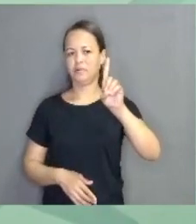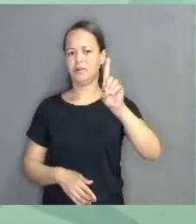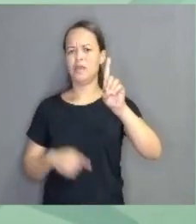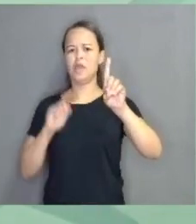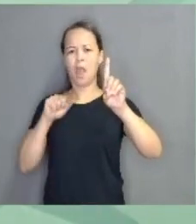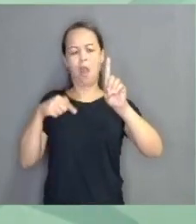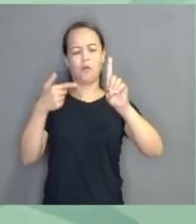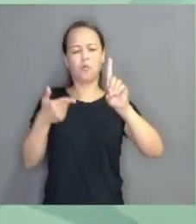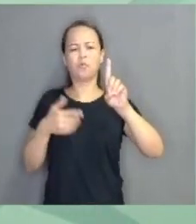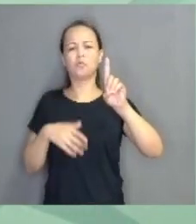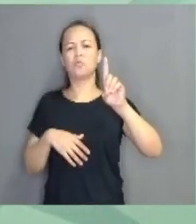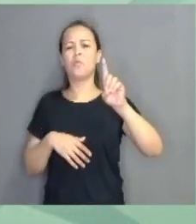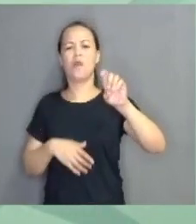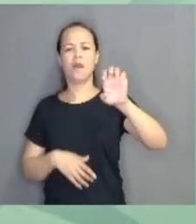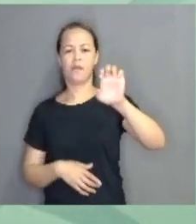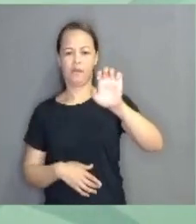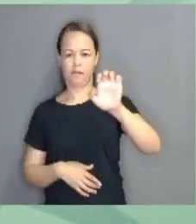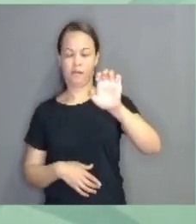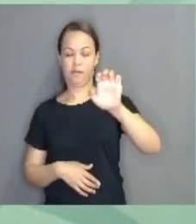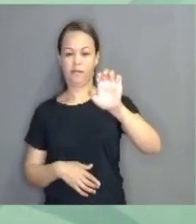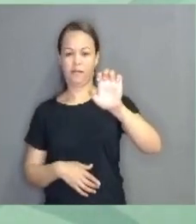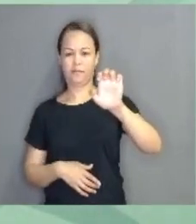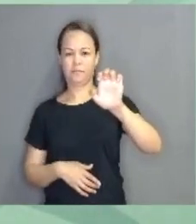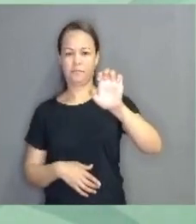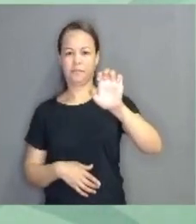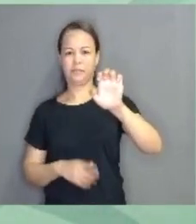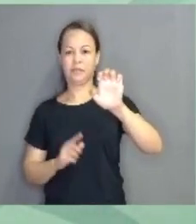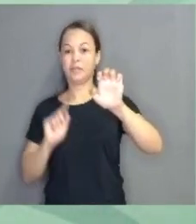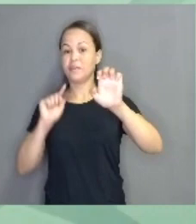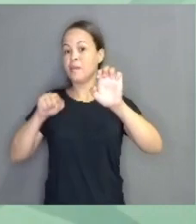próxima? E. Depois?